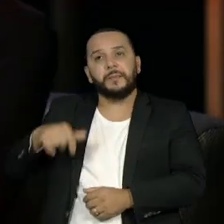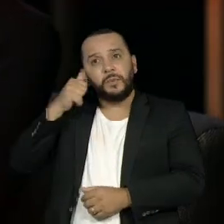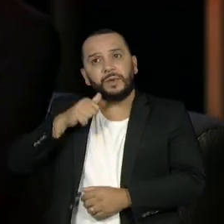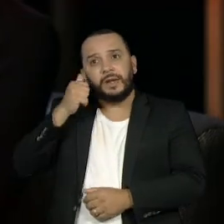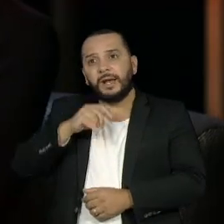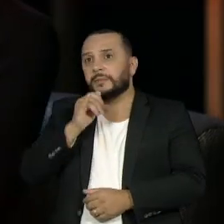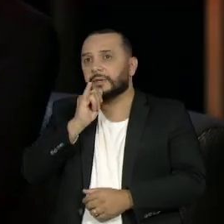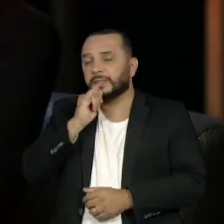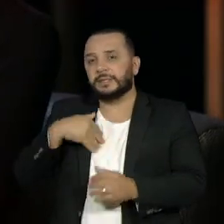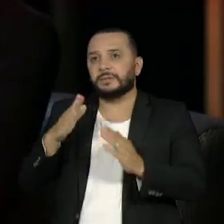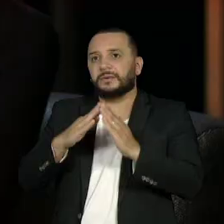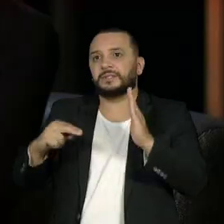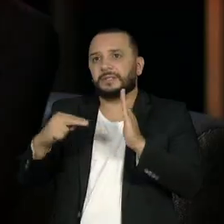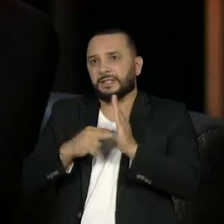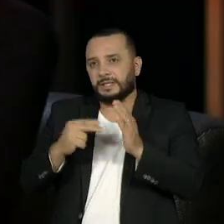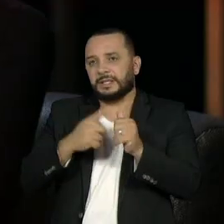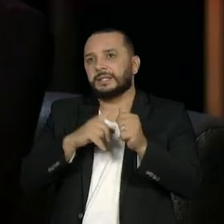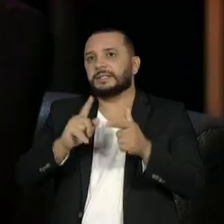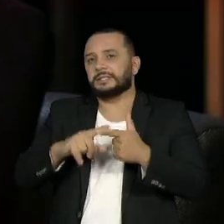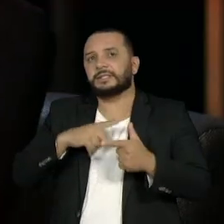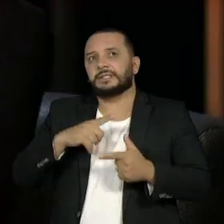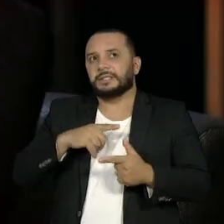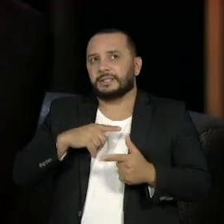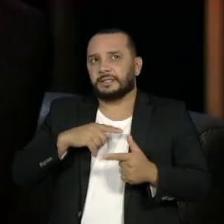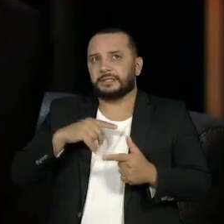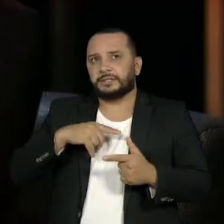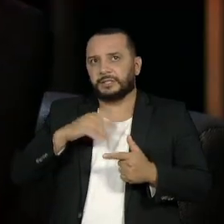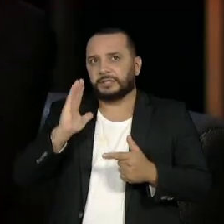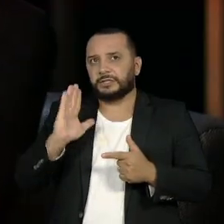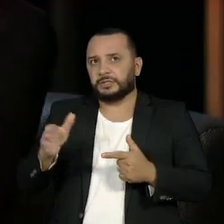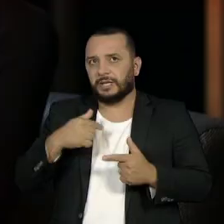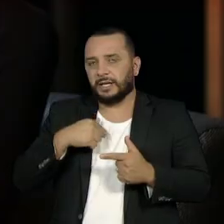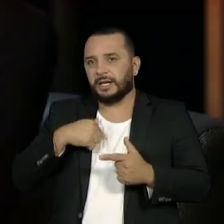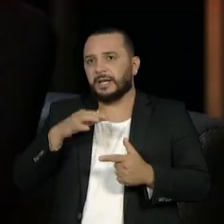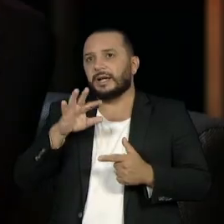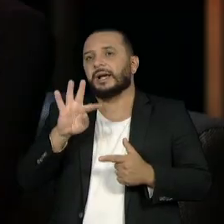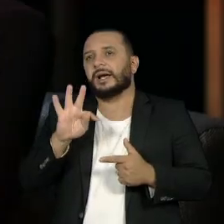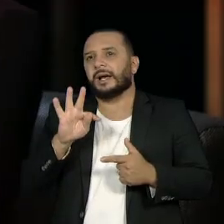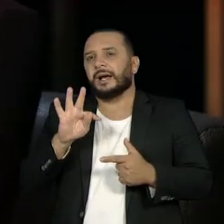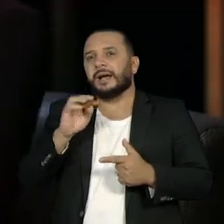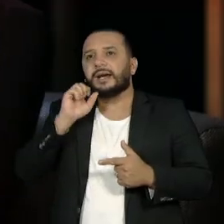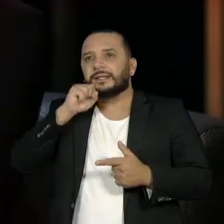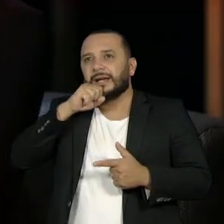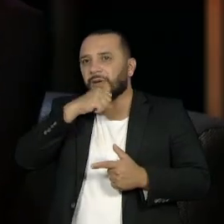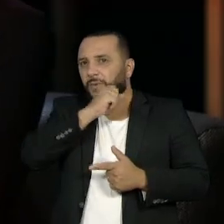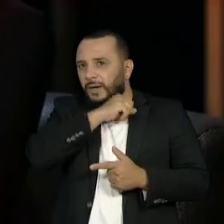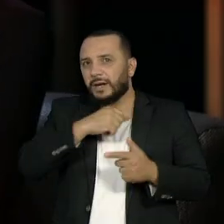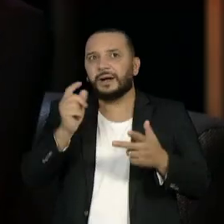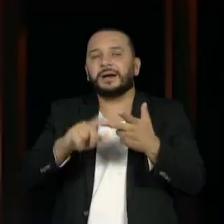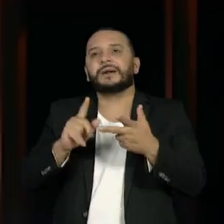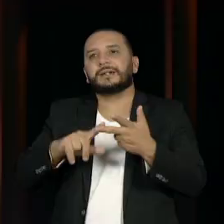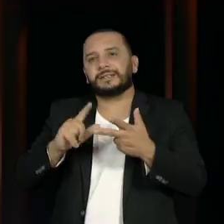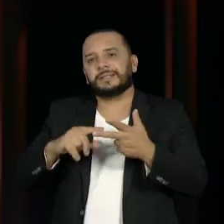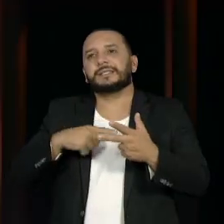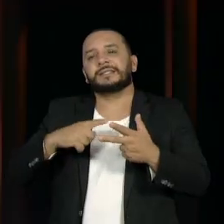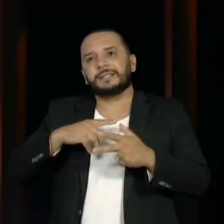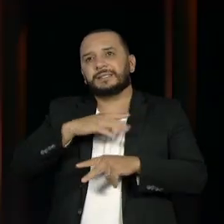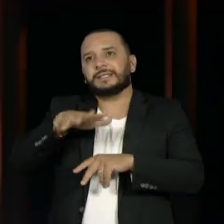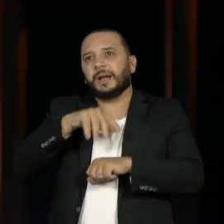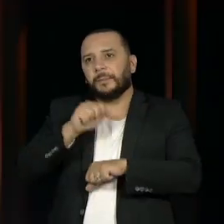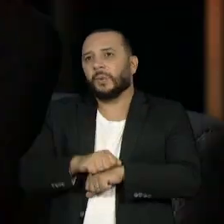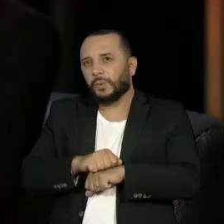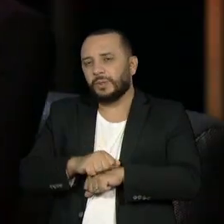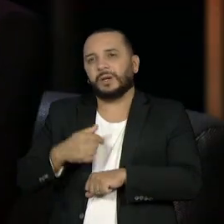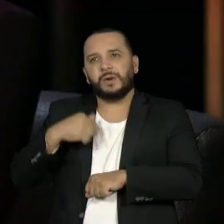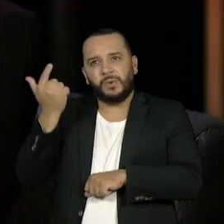na Nova Zelândia Taiwan Cingapura Alemanha que são dirigentes que falam com a população a gente